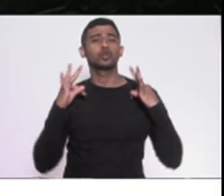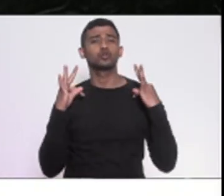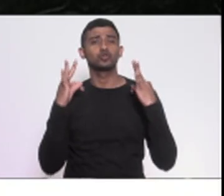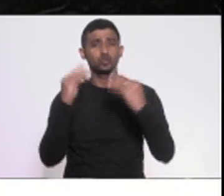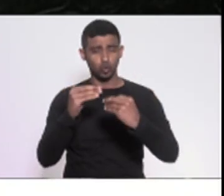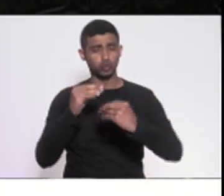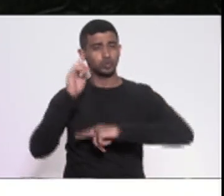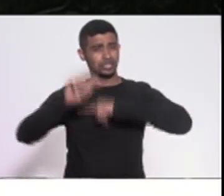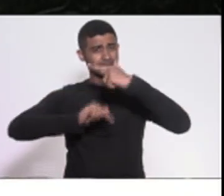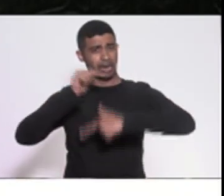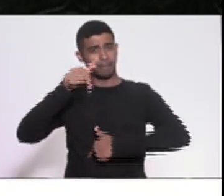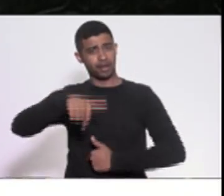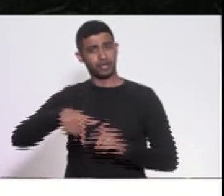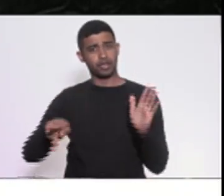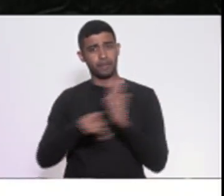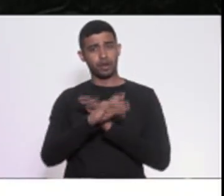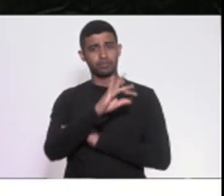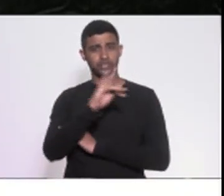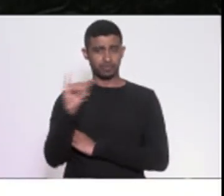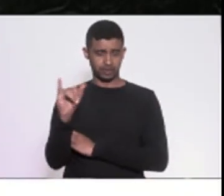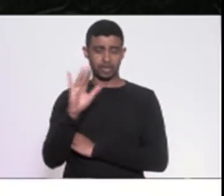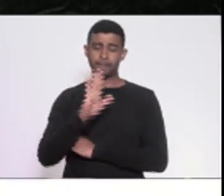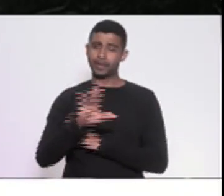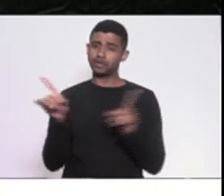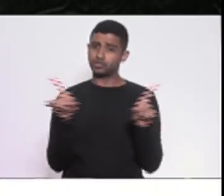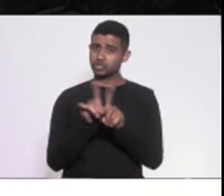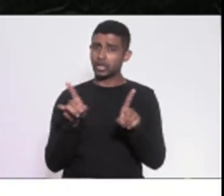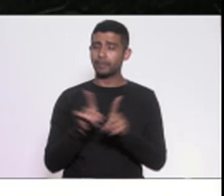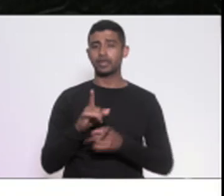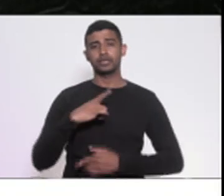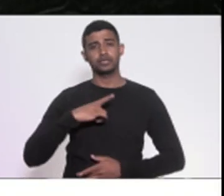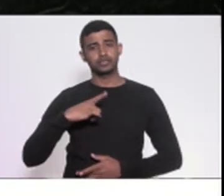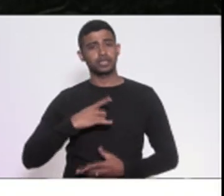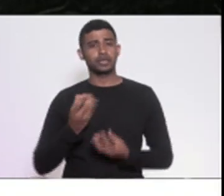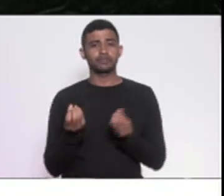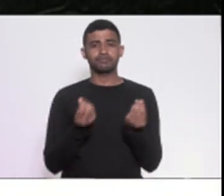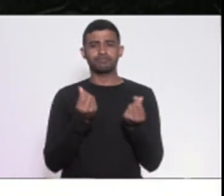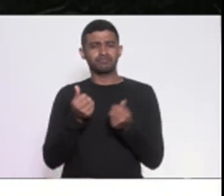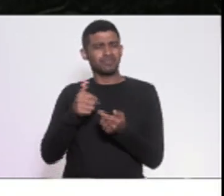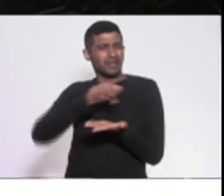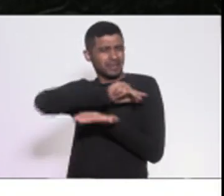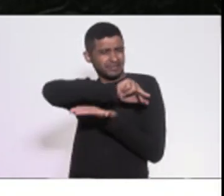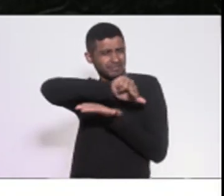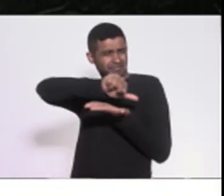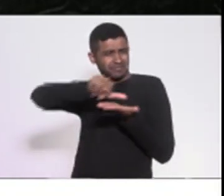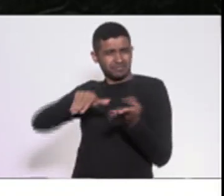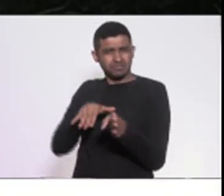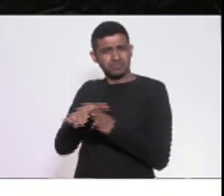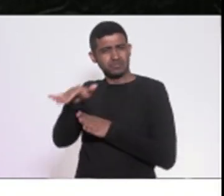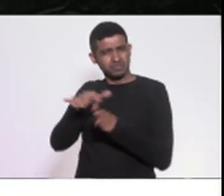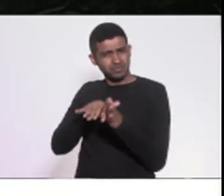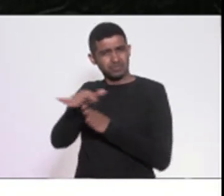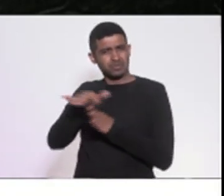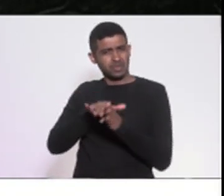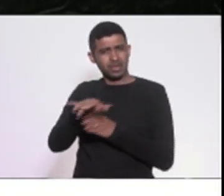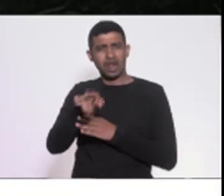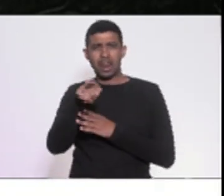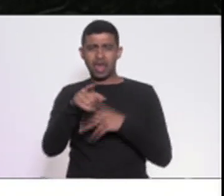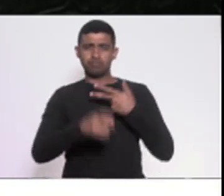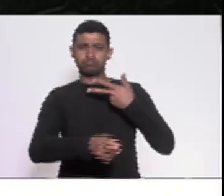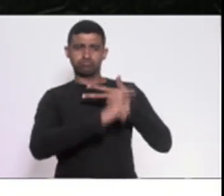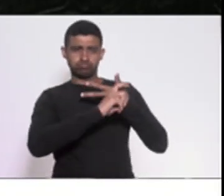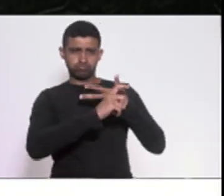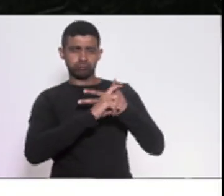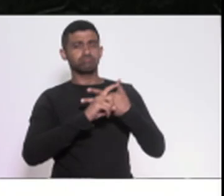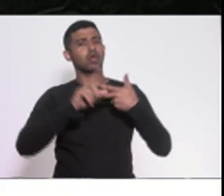efetuadas por essa CPI, mas também um corpo de recomendações que são feitas ao Poder Executivo, ao